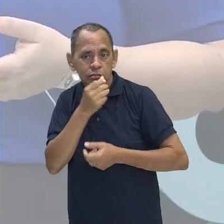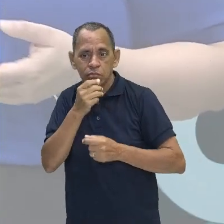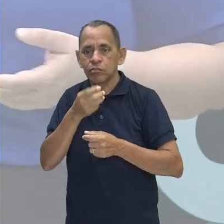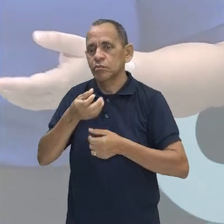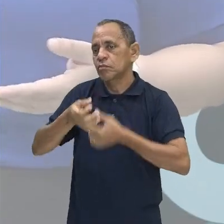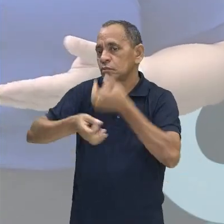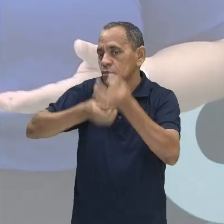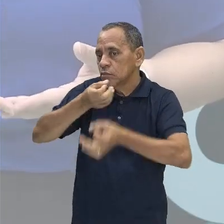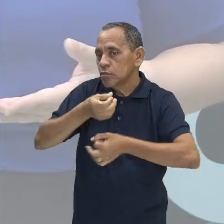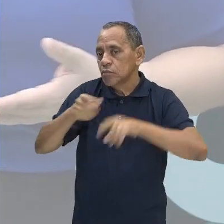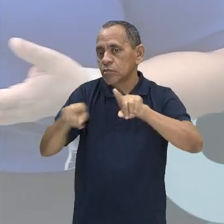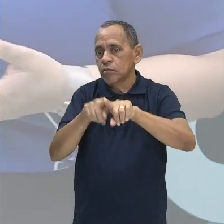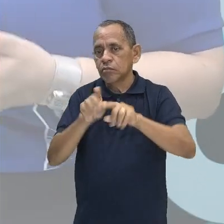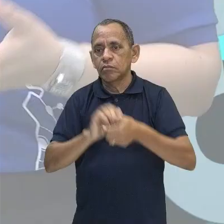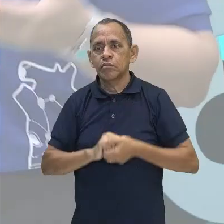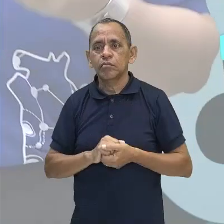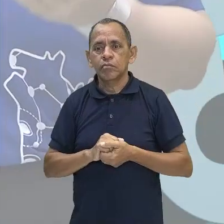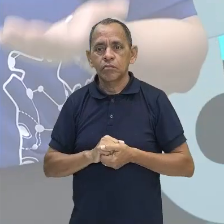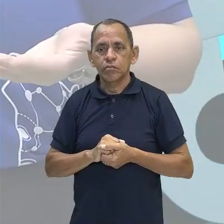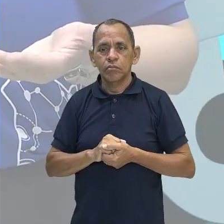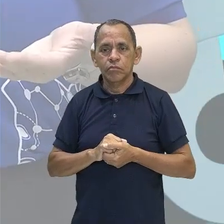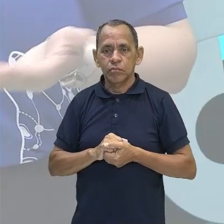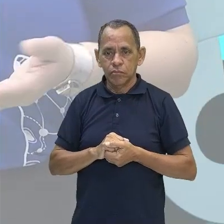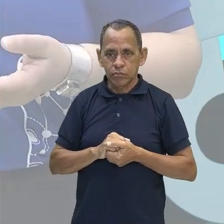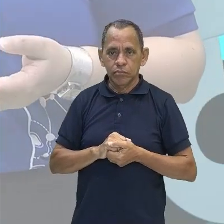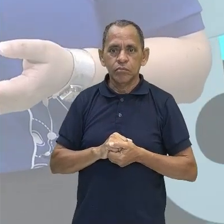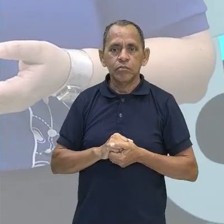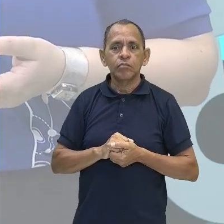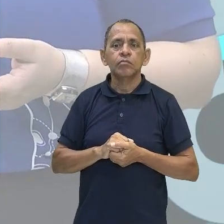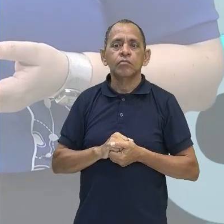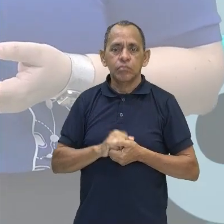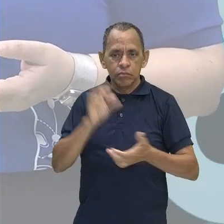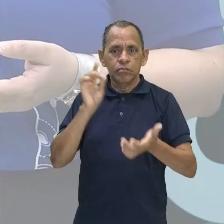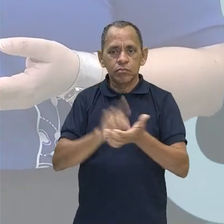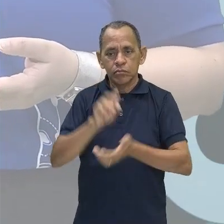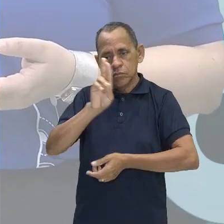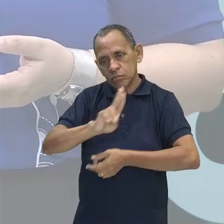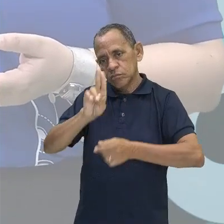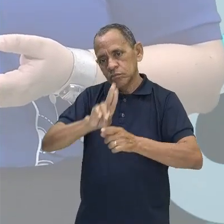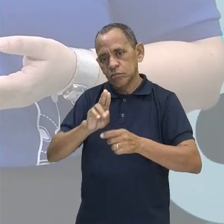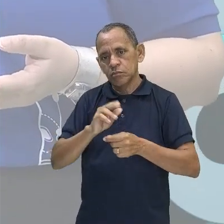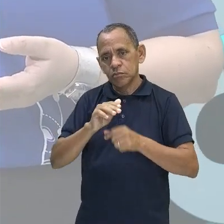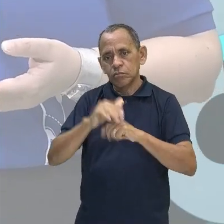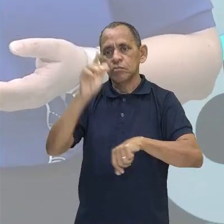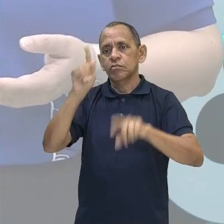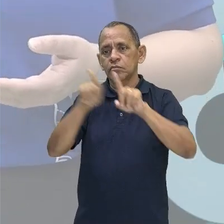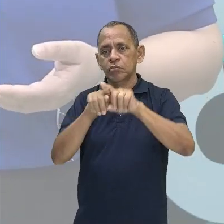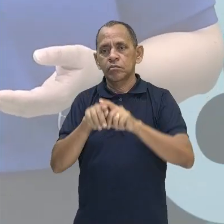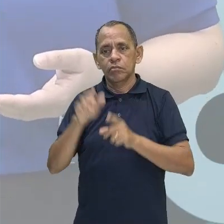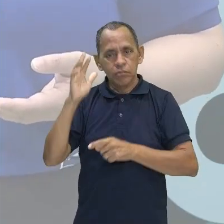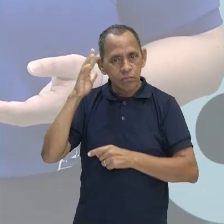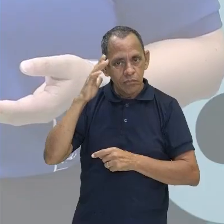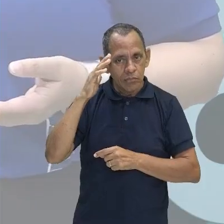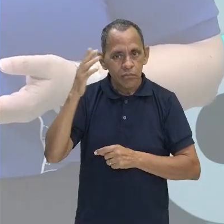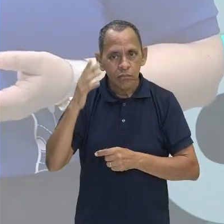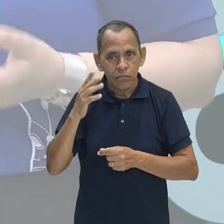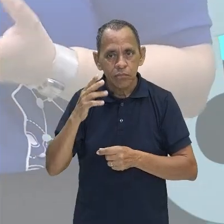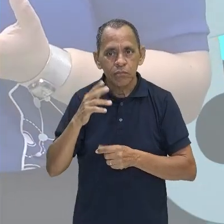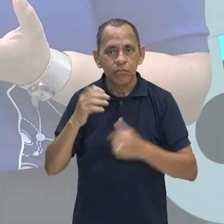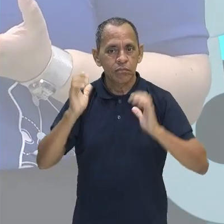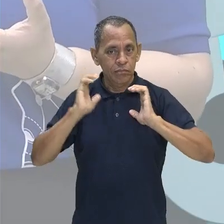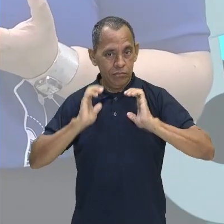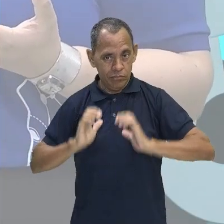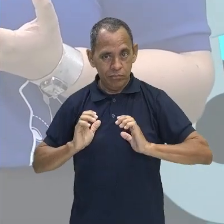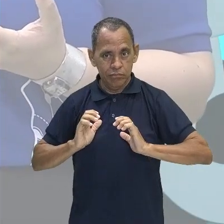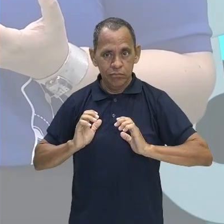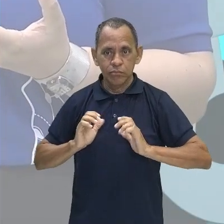porque, frequentemente, vai utilizar esses elementos para criticar situações ou comportamentos que